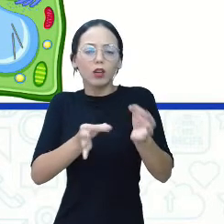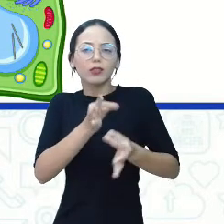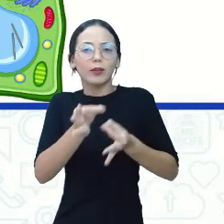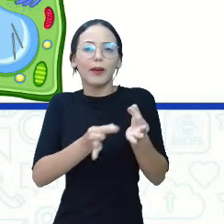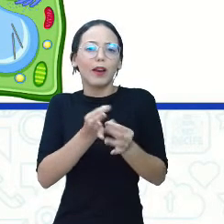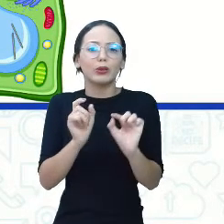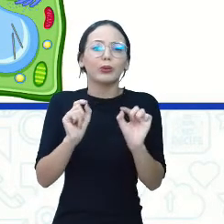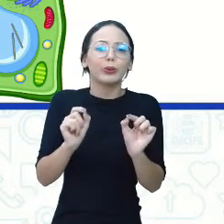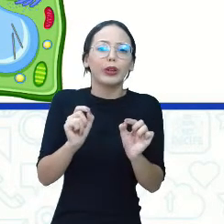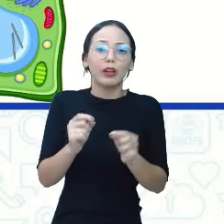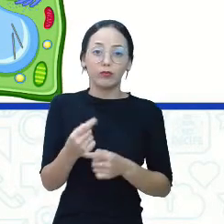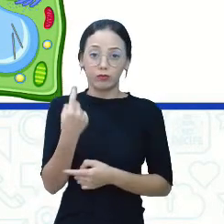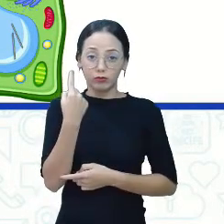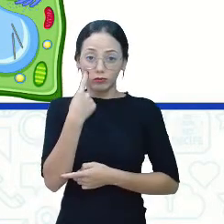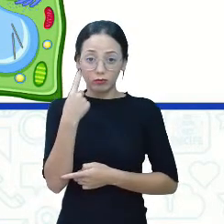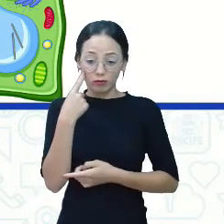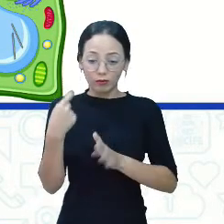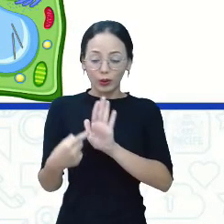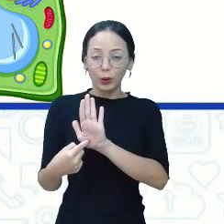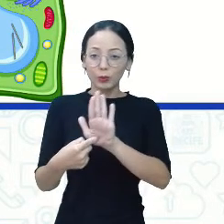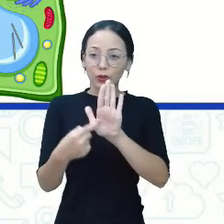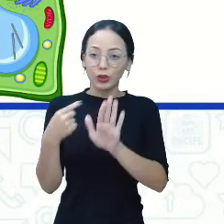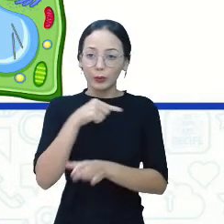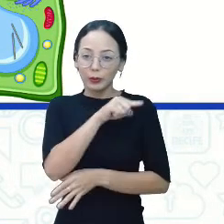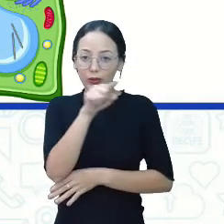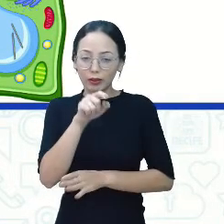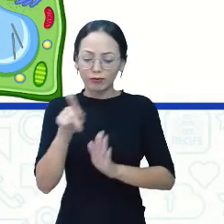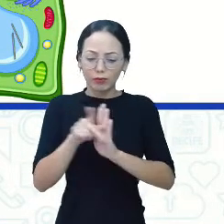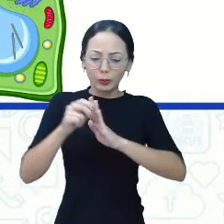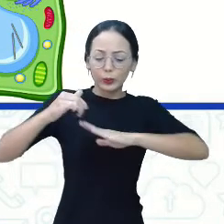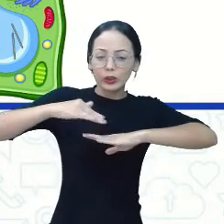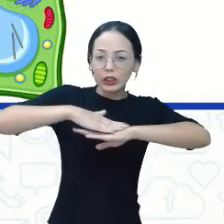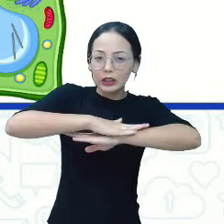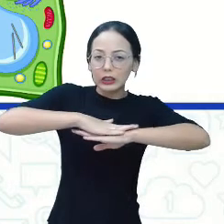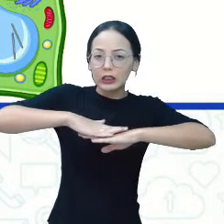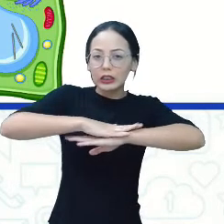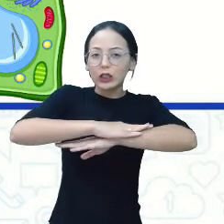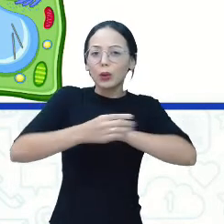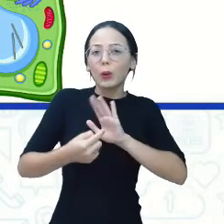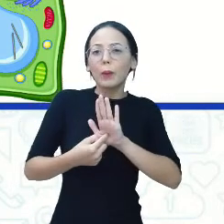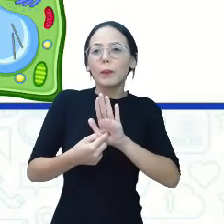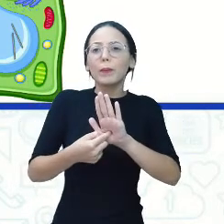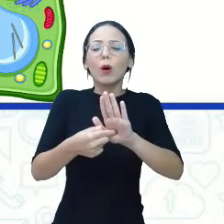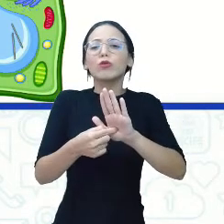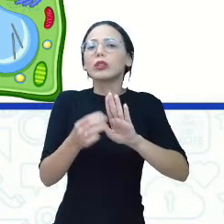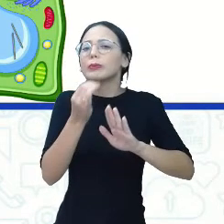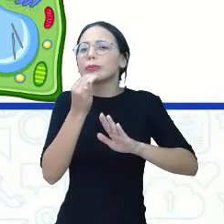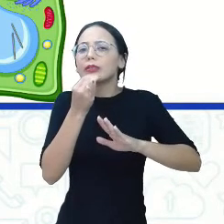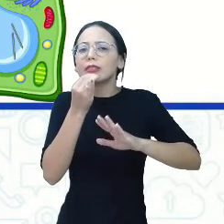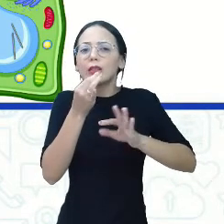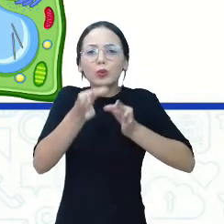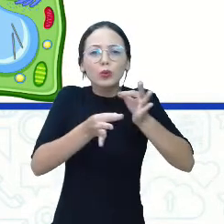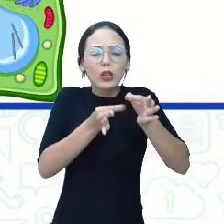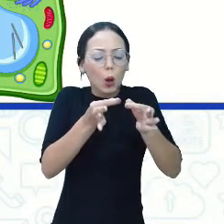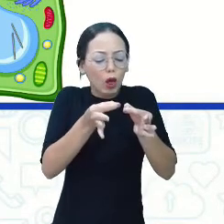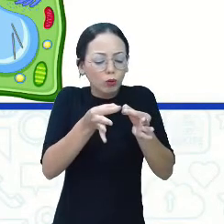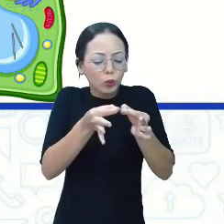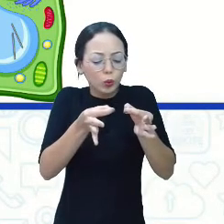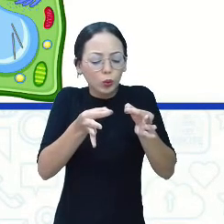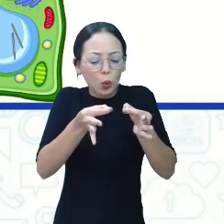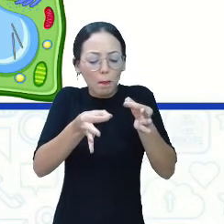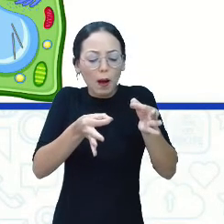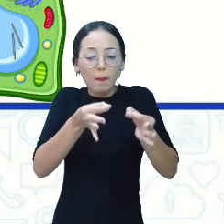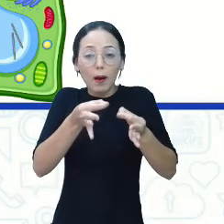tenho para mostrar a vocês. Que o tecido animal, ele apresenta espaço entre as células, já a vegetal